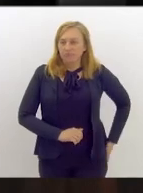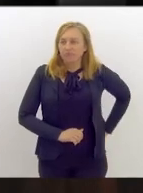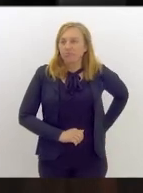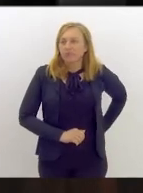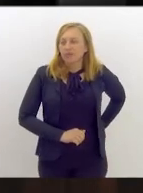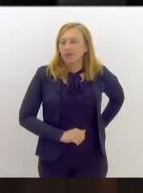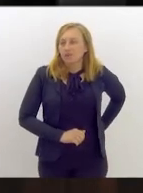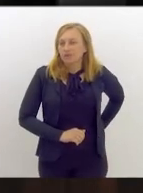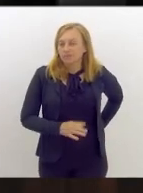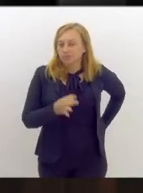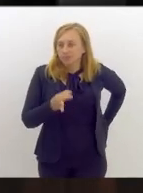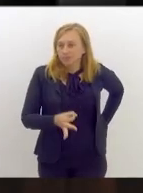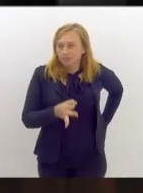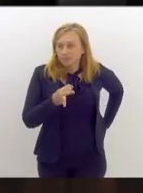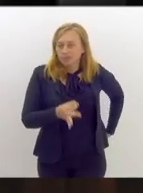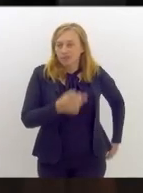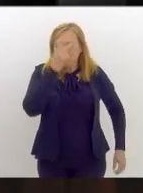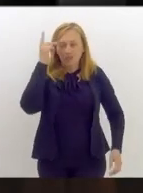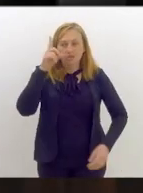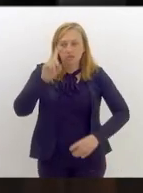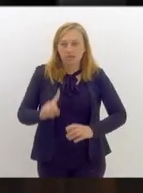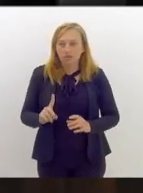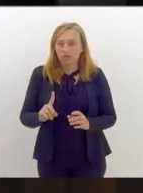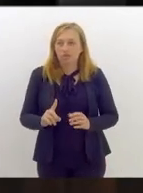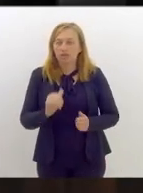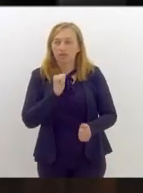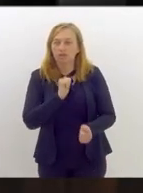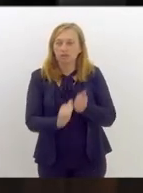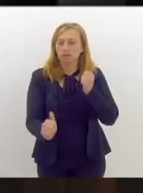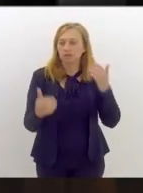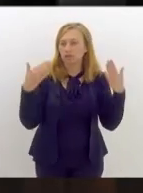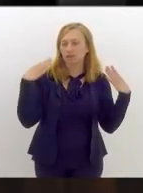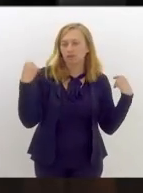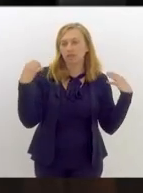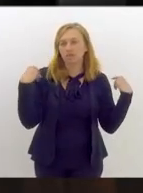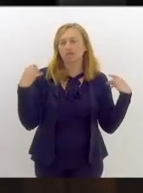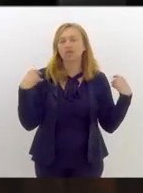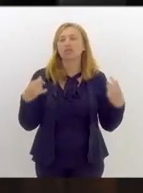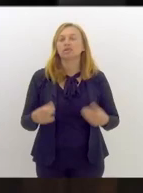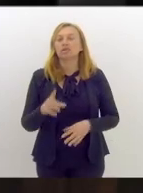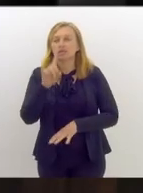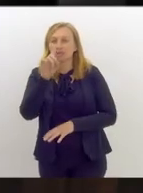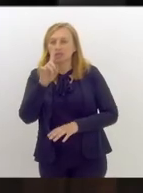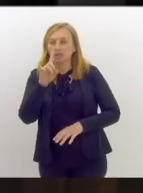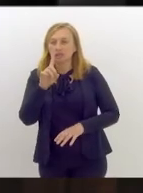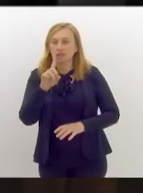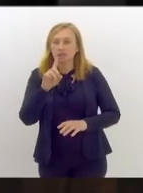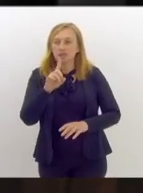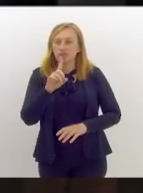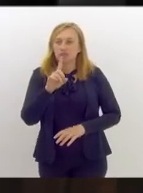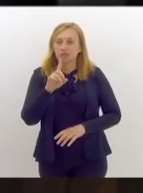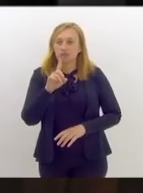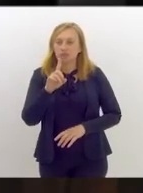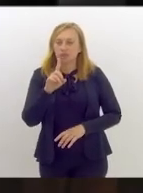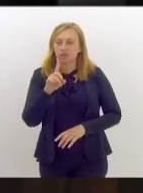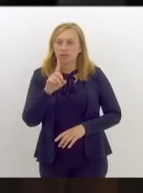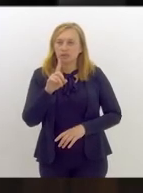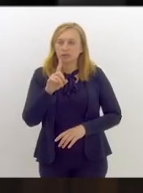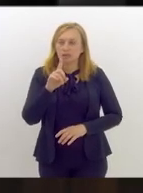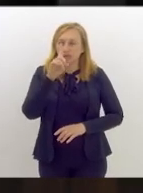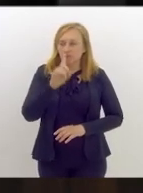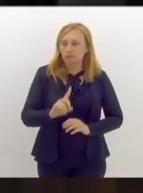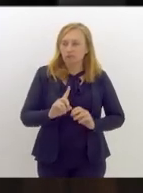Constituição e Justiça, pessoa com deficiência, esporte, lazer, saúde, defesa dos direitos humanos